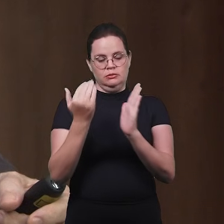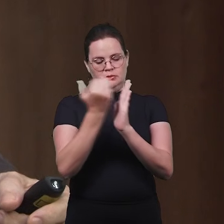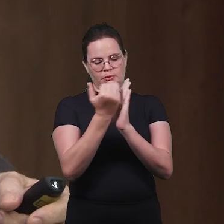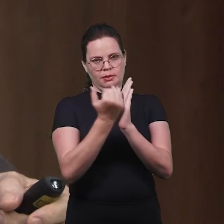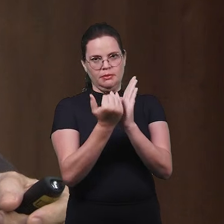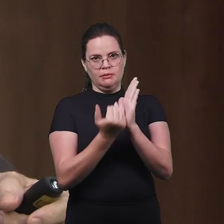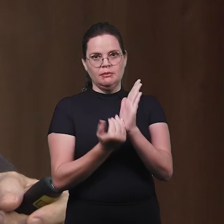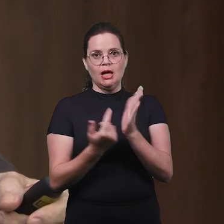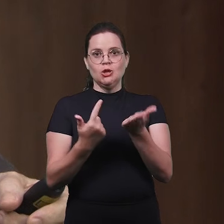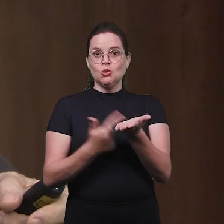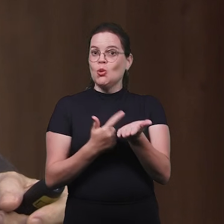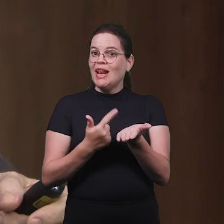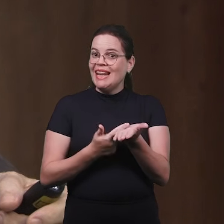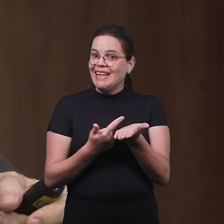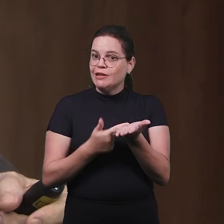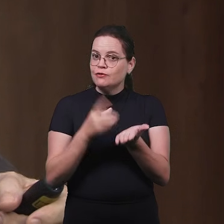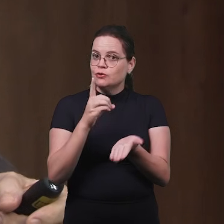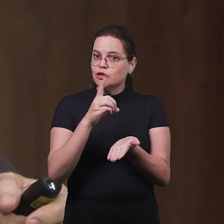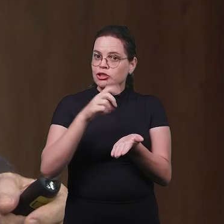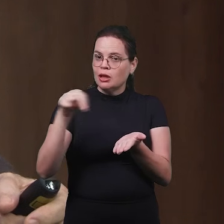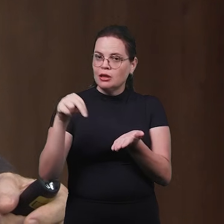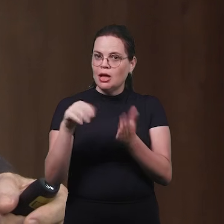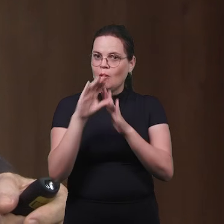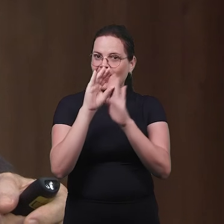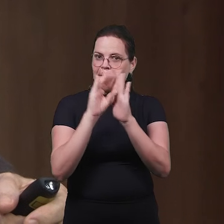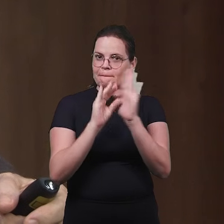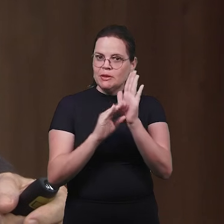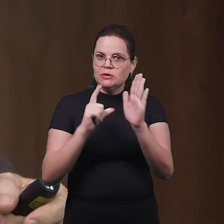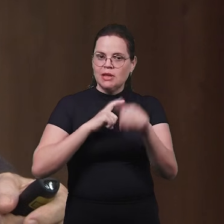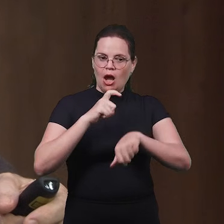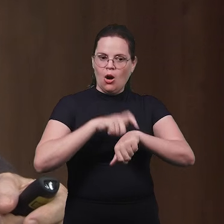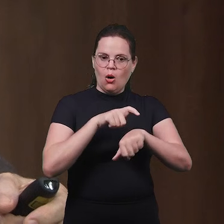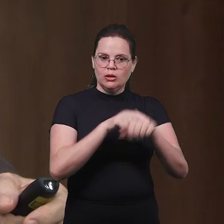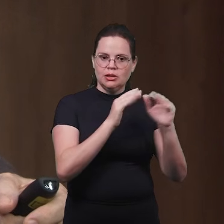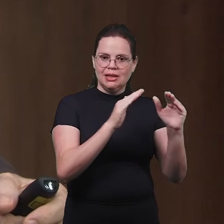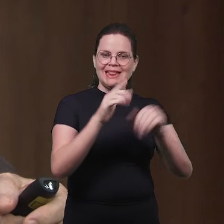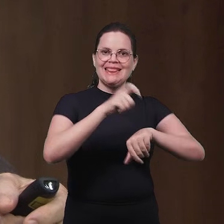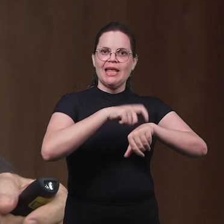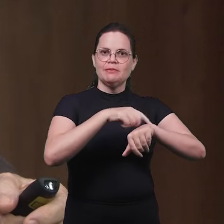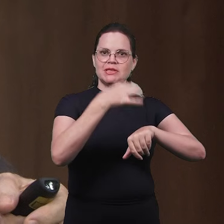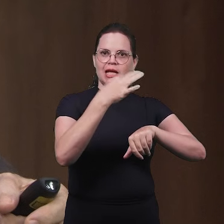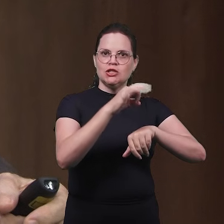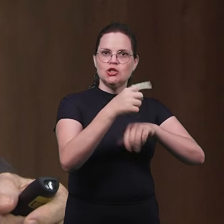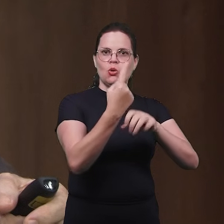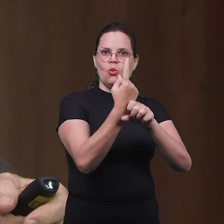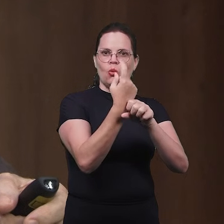são descritos em ordem cronológica.